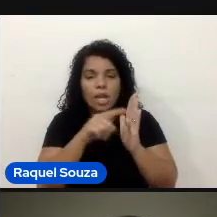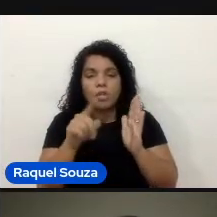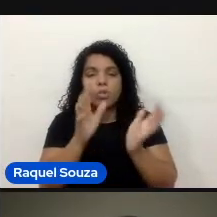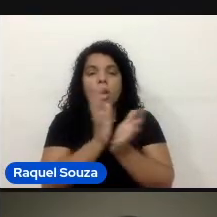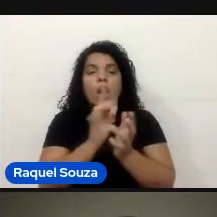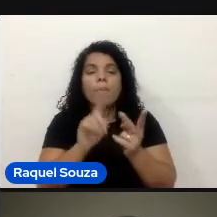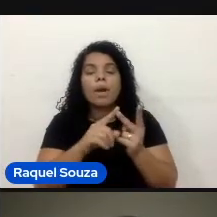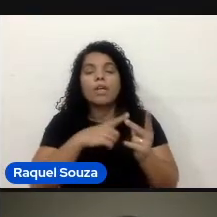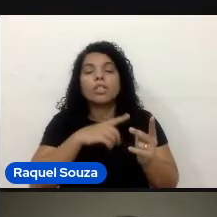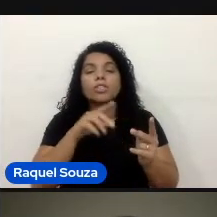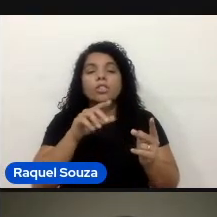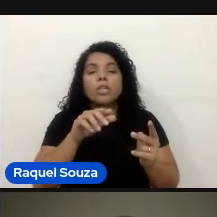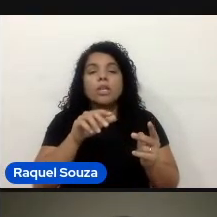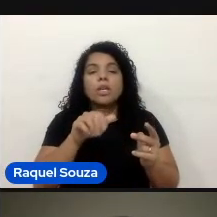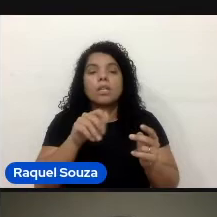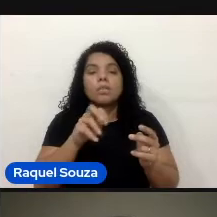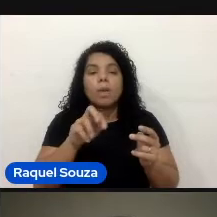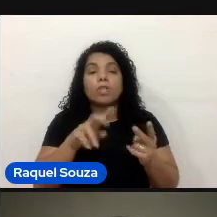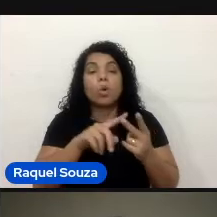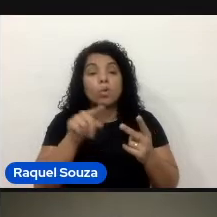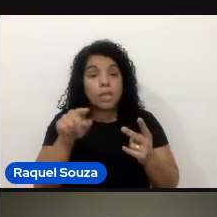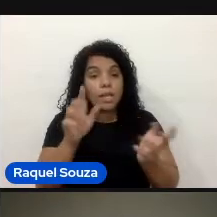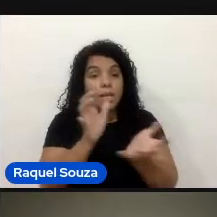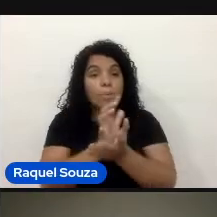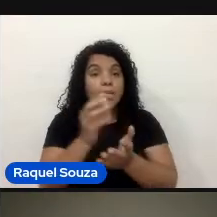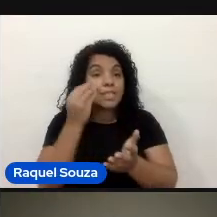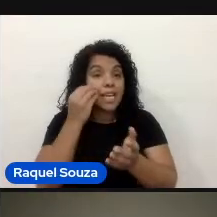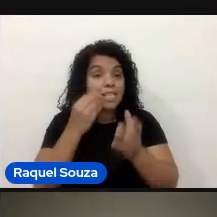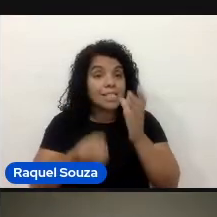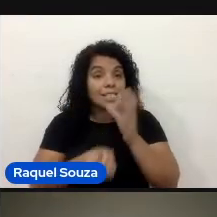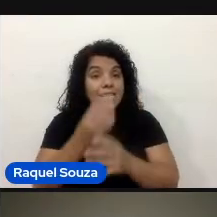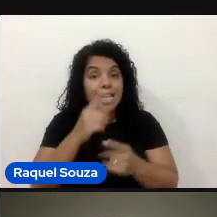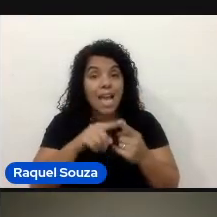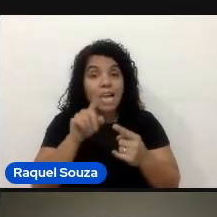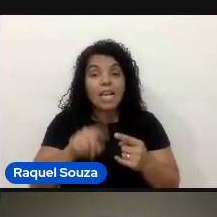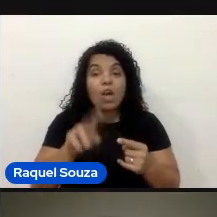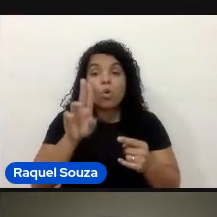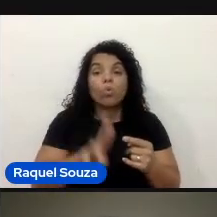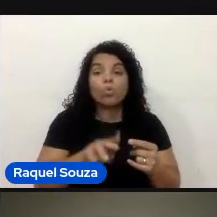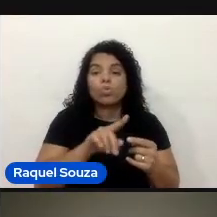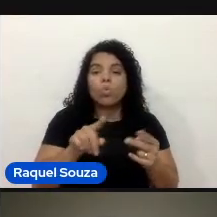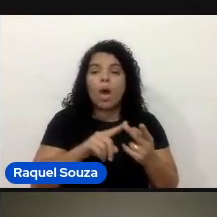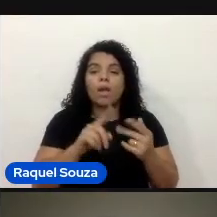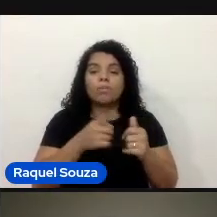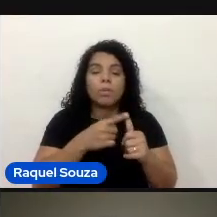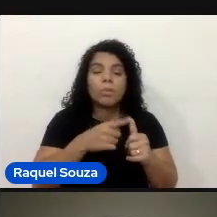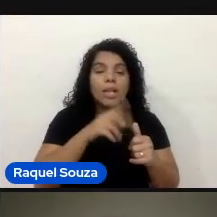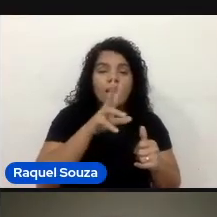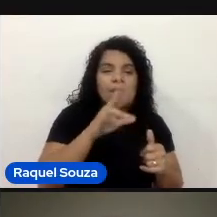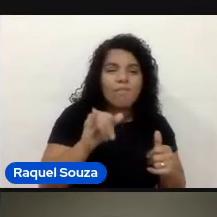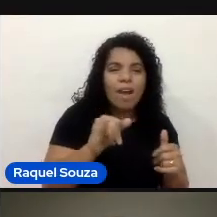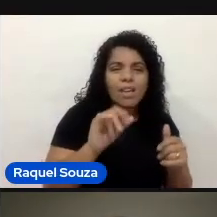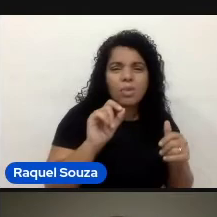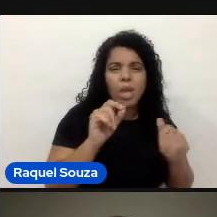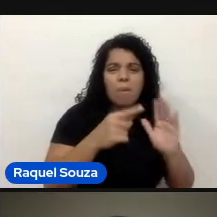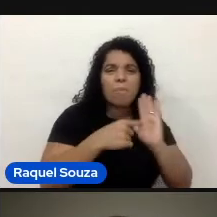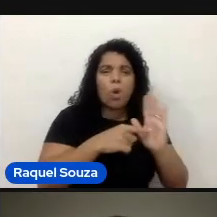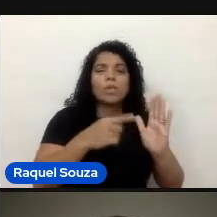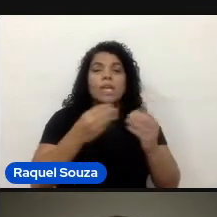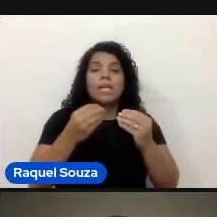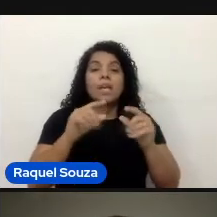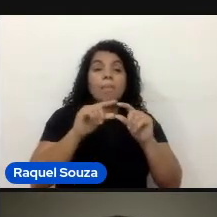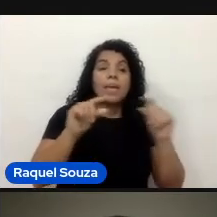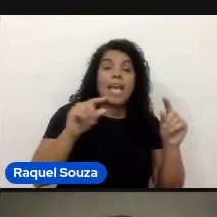inspetor. Tem um teste aqui também de criar usuário, que primeiro ele vai mostrar a mensagem de erro quando você não